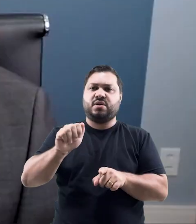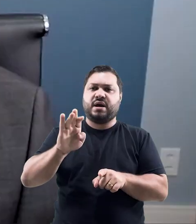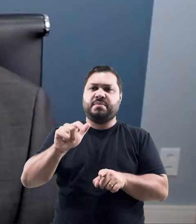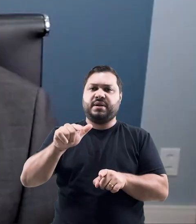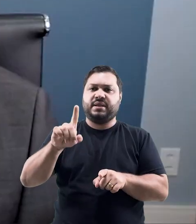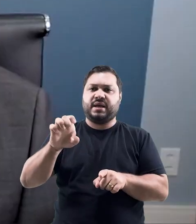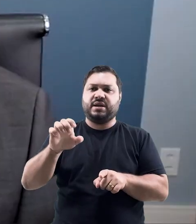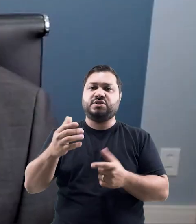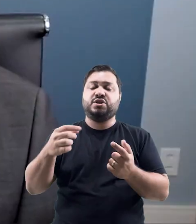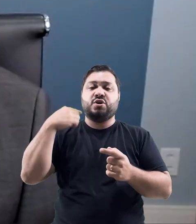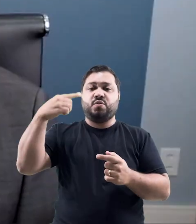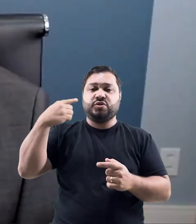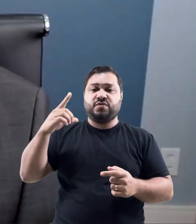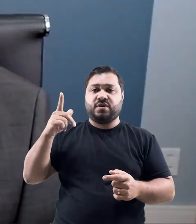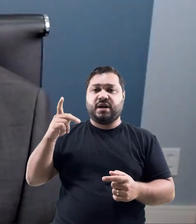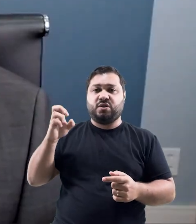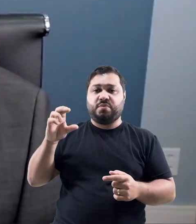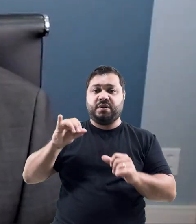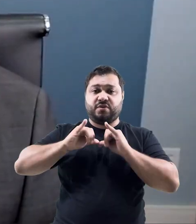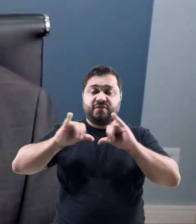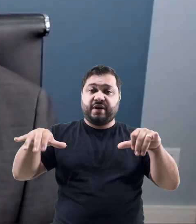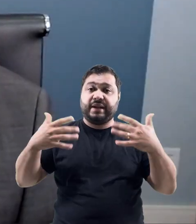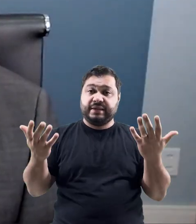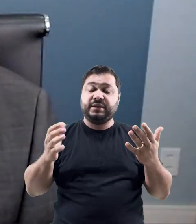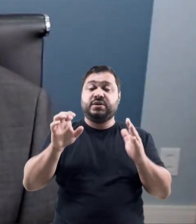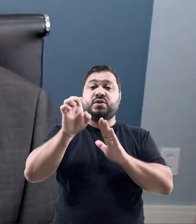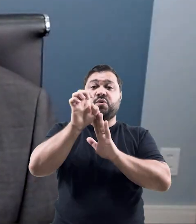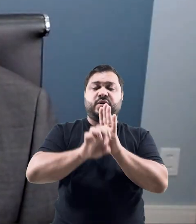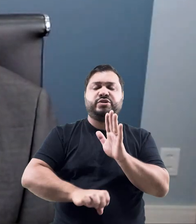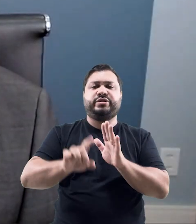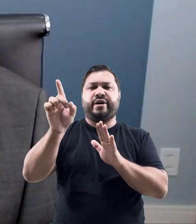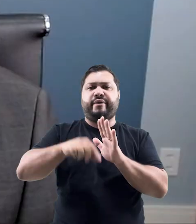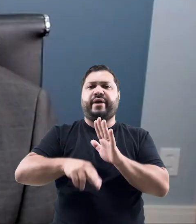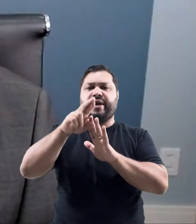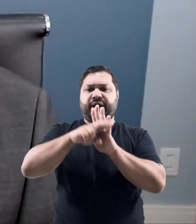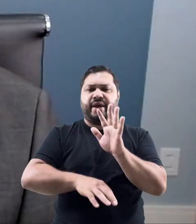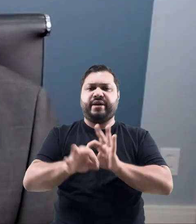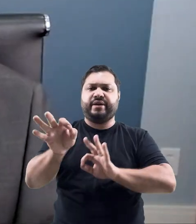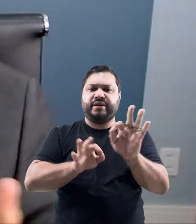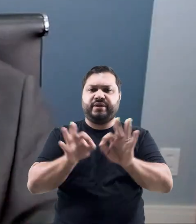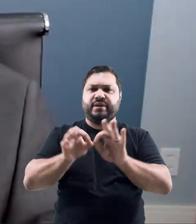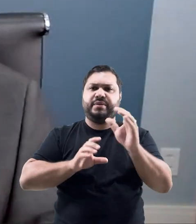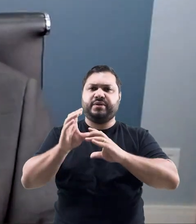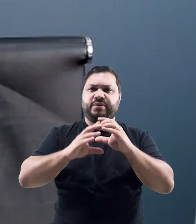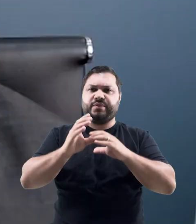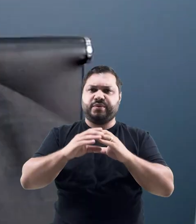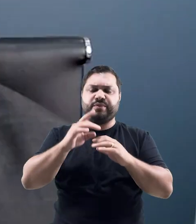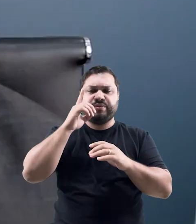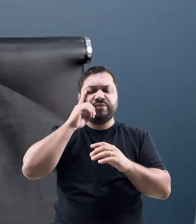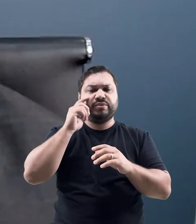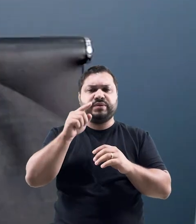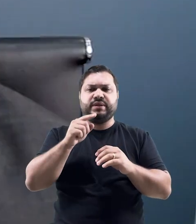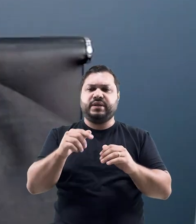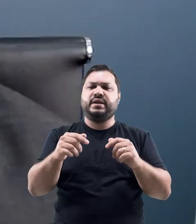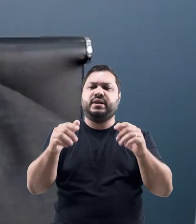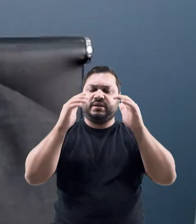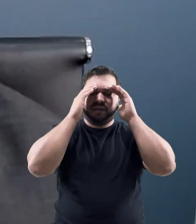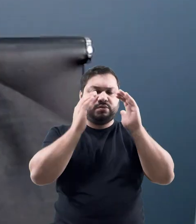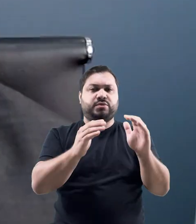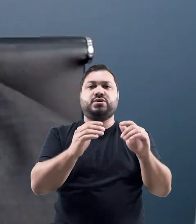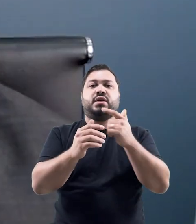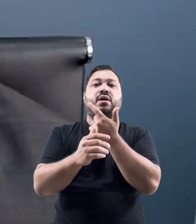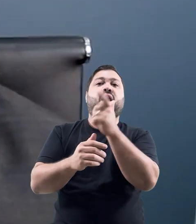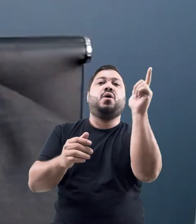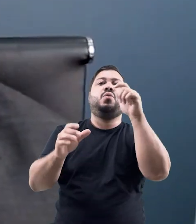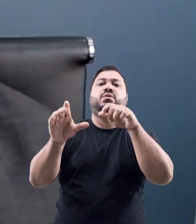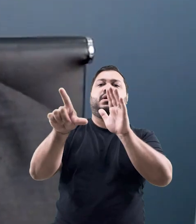O advogado Pedro Rodrigues ressalta que, embora o edital seja a norma que regulamenta o concurso, ele está subordinado